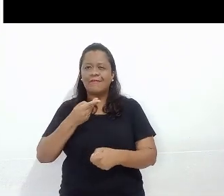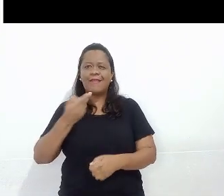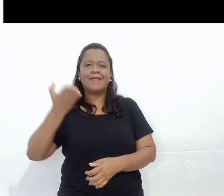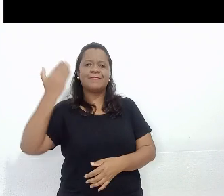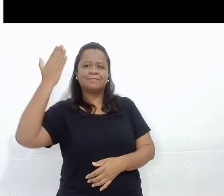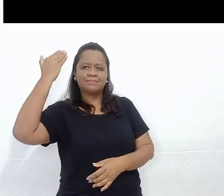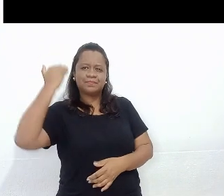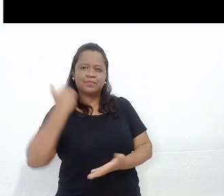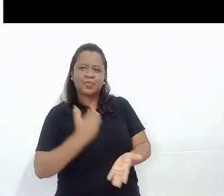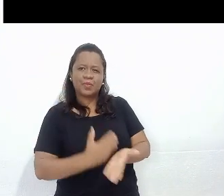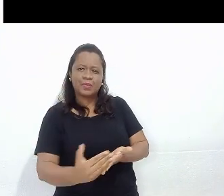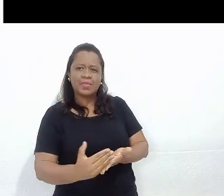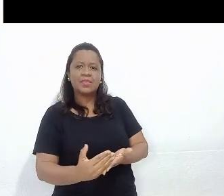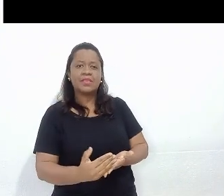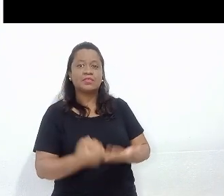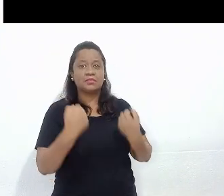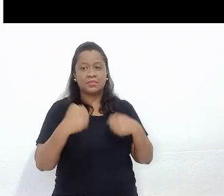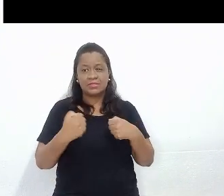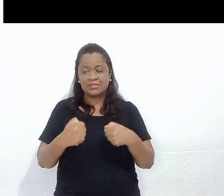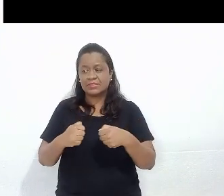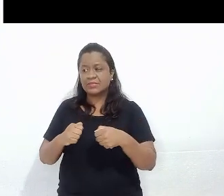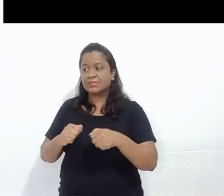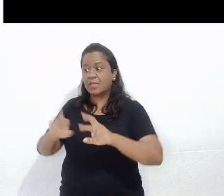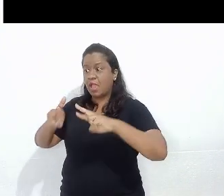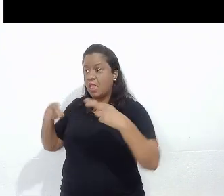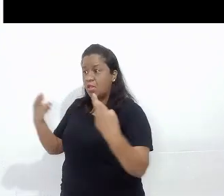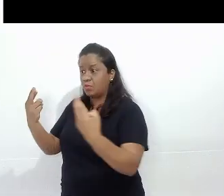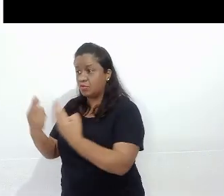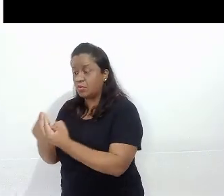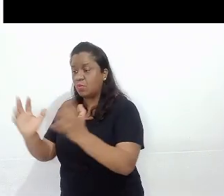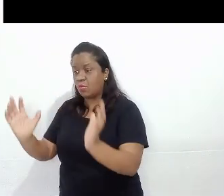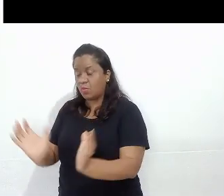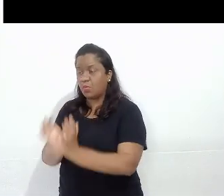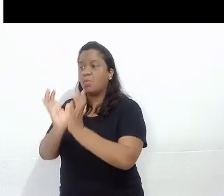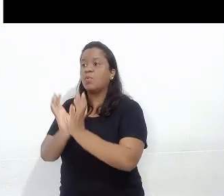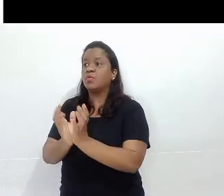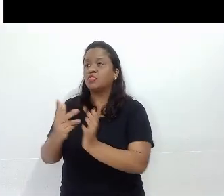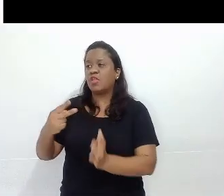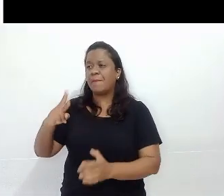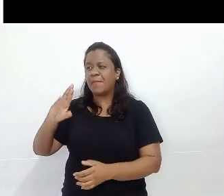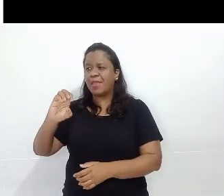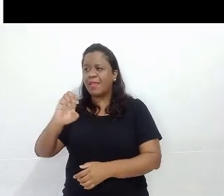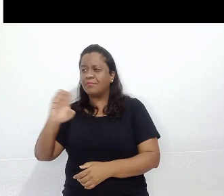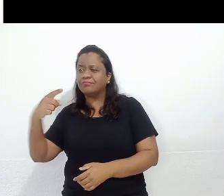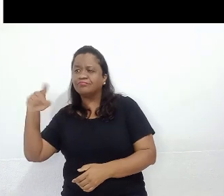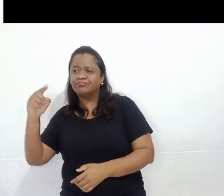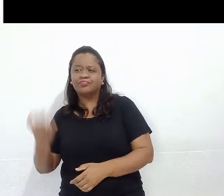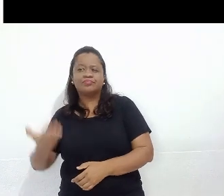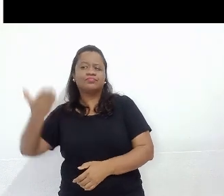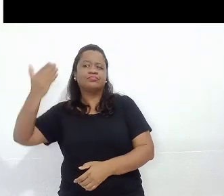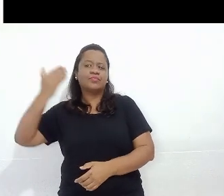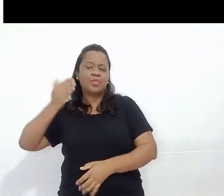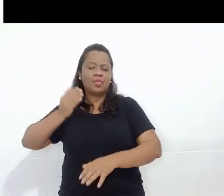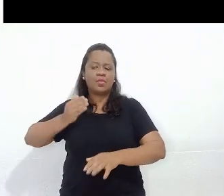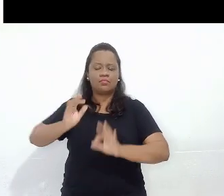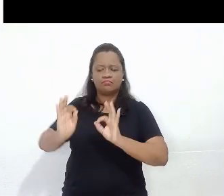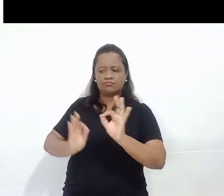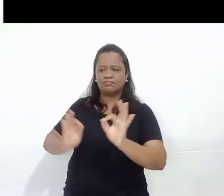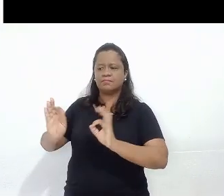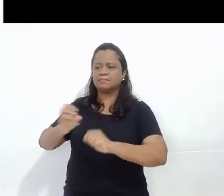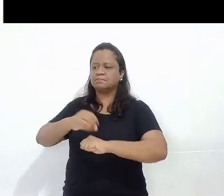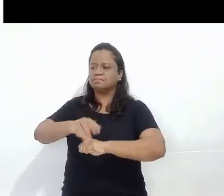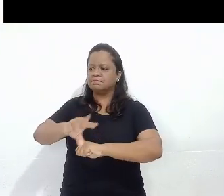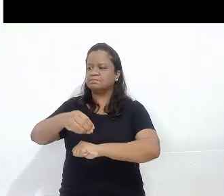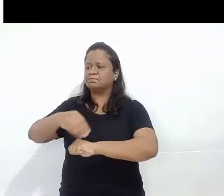início, da necessidade das reuniões de pré-produção, da necessidade da gente ser organizado, da gente passar tudo direitinho para a nossa